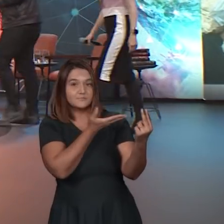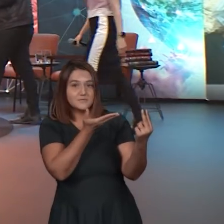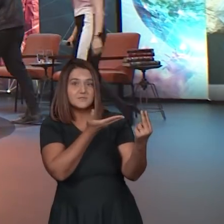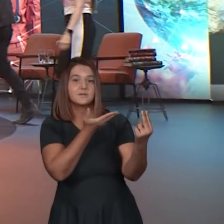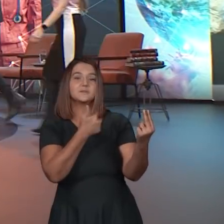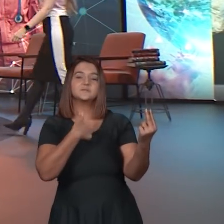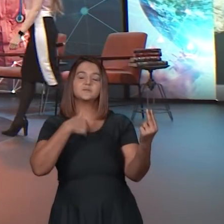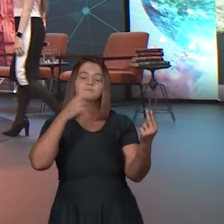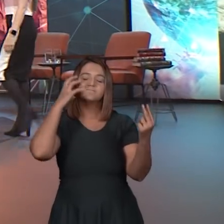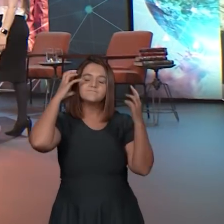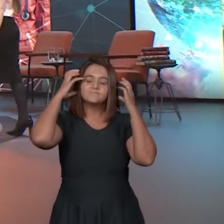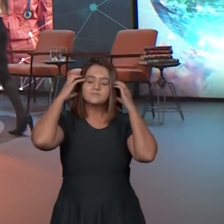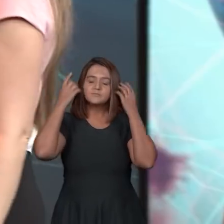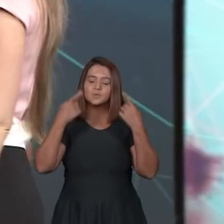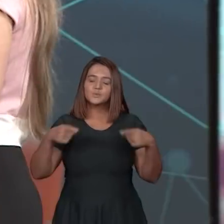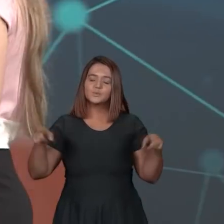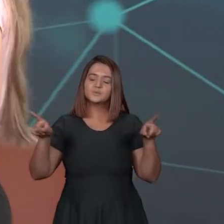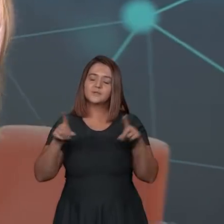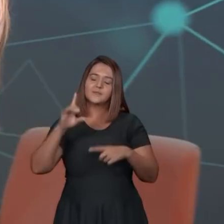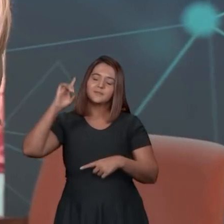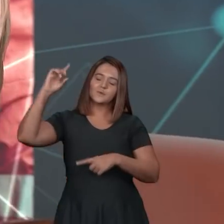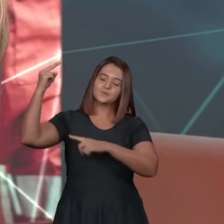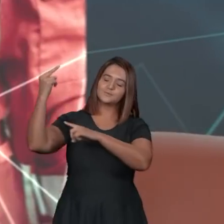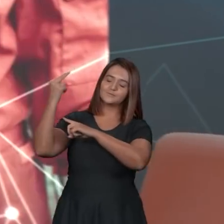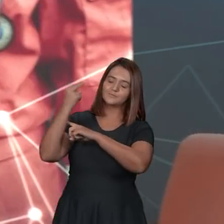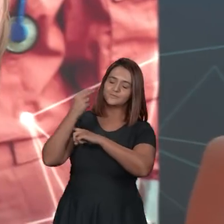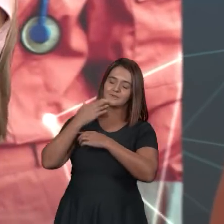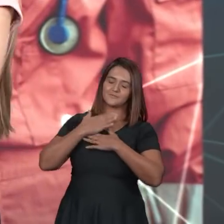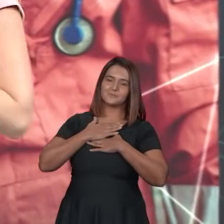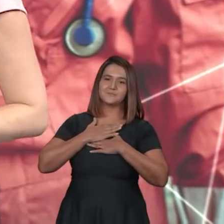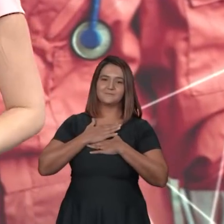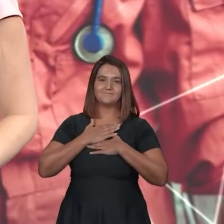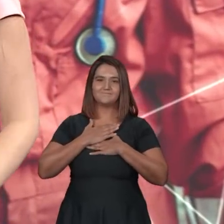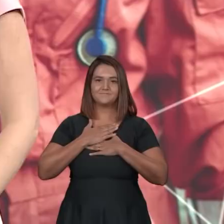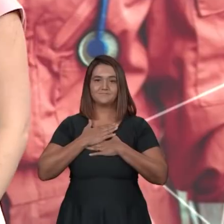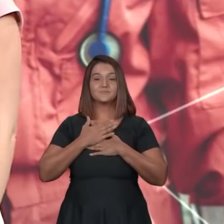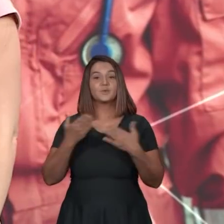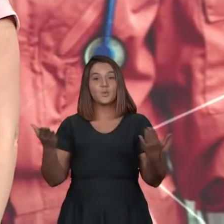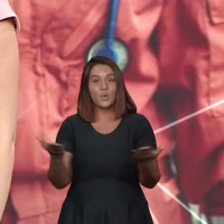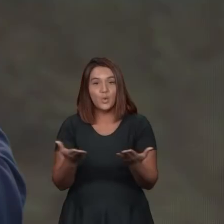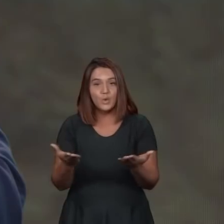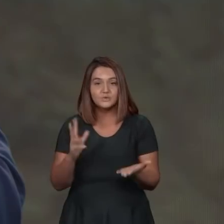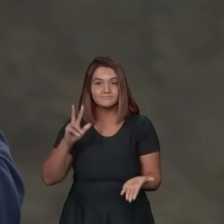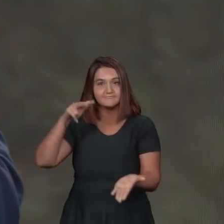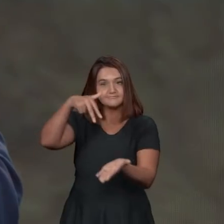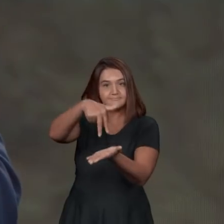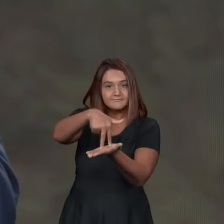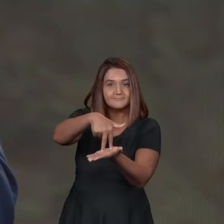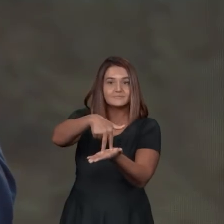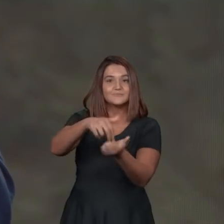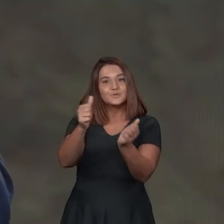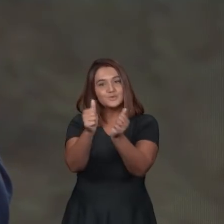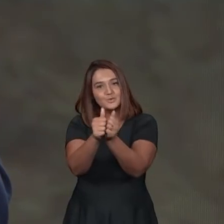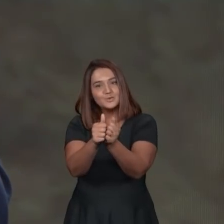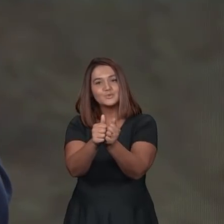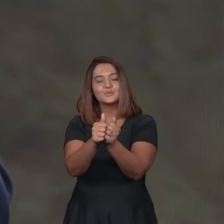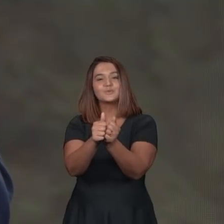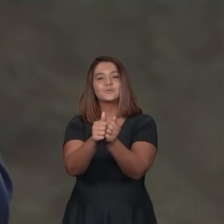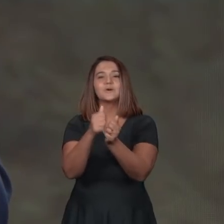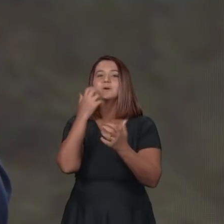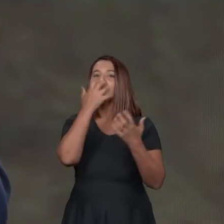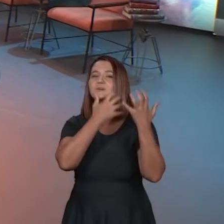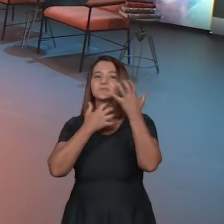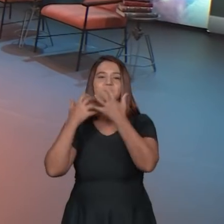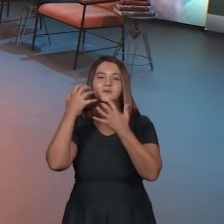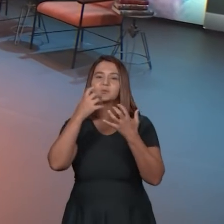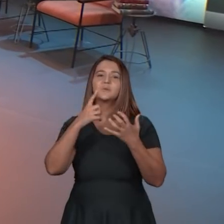ouvindo, Deus dizia para mim, cuidei de você, Rodrigo. E hoje eu estar aqui na TV com vocês cantando essa música é